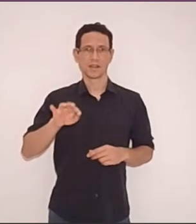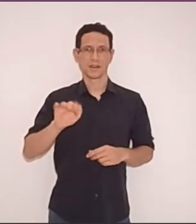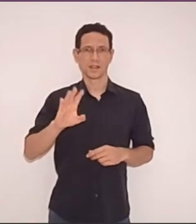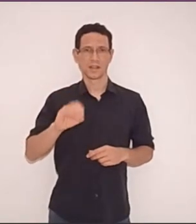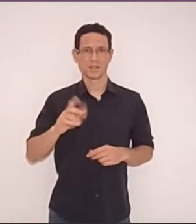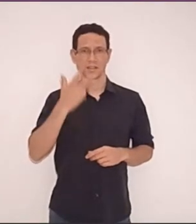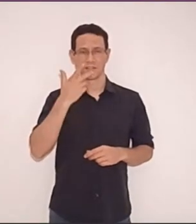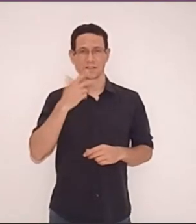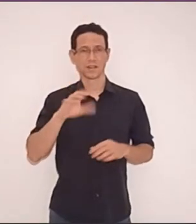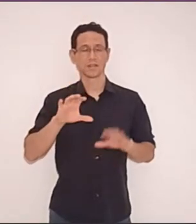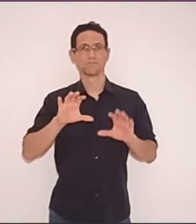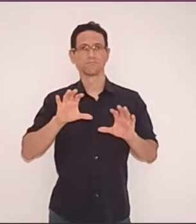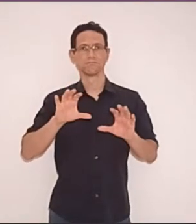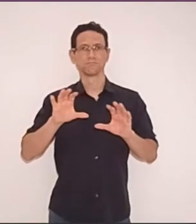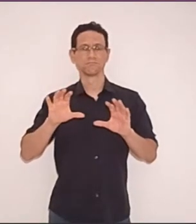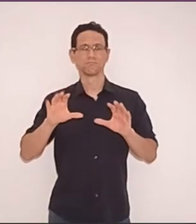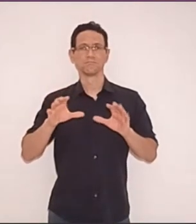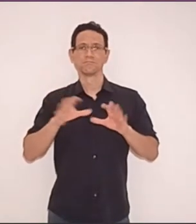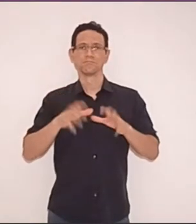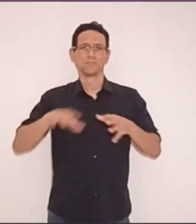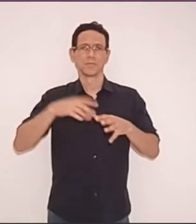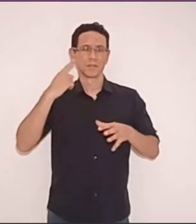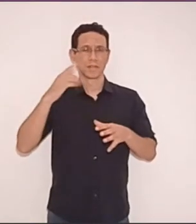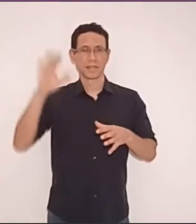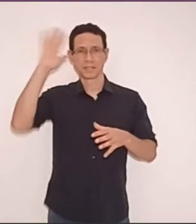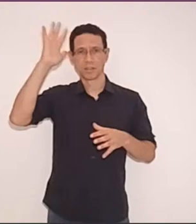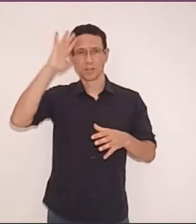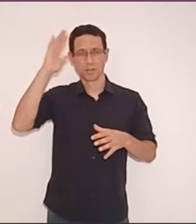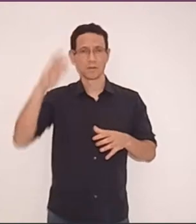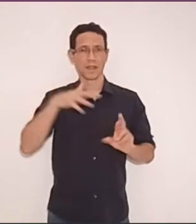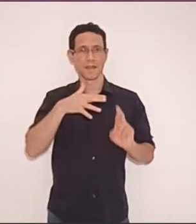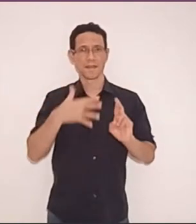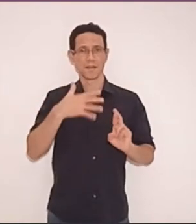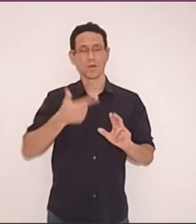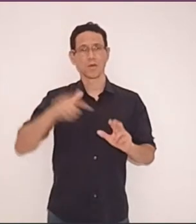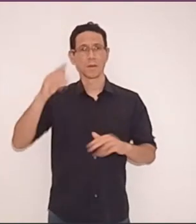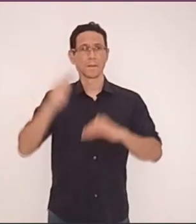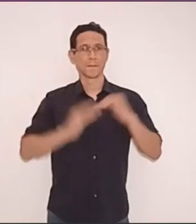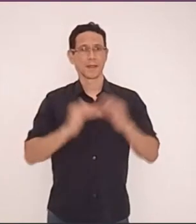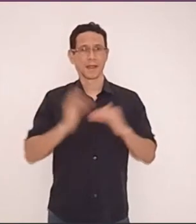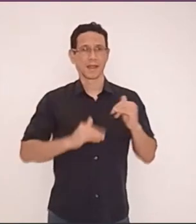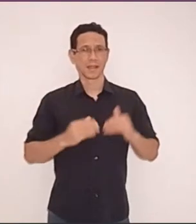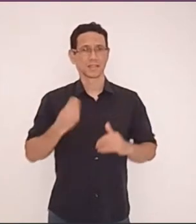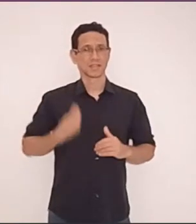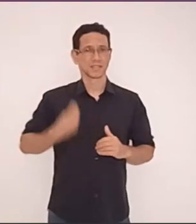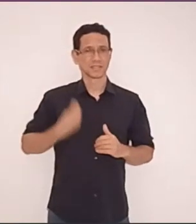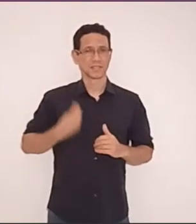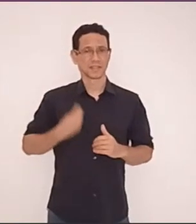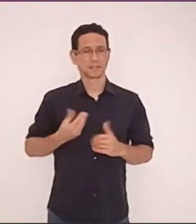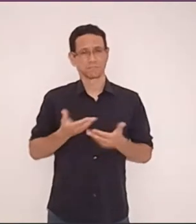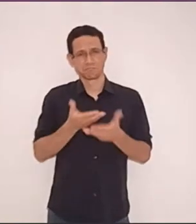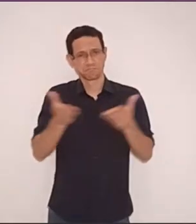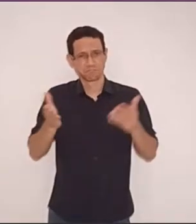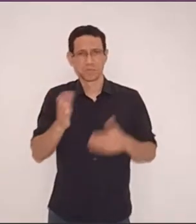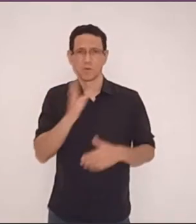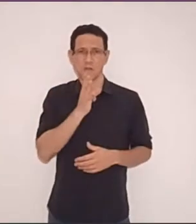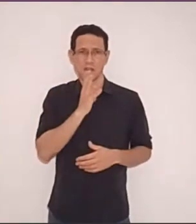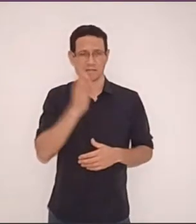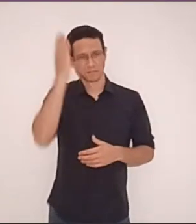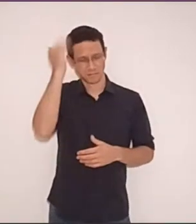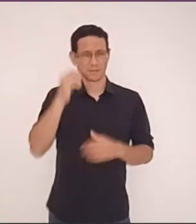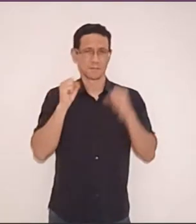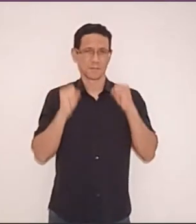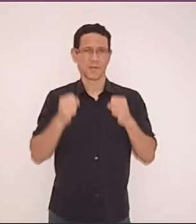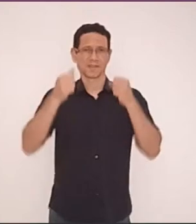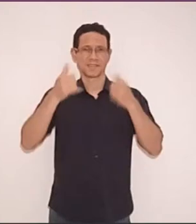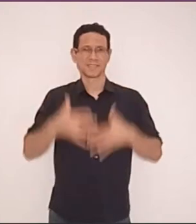teórica né de outras referências práticas e existenciais que vocês poderiam compartilhar com a gente é quem se sente à vontade